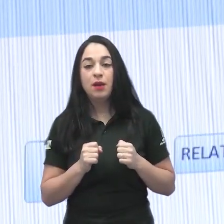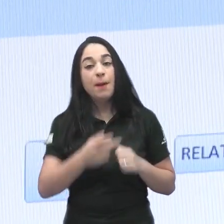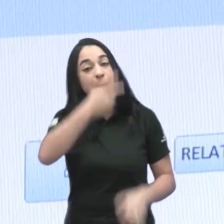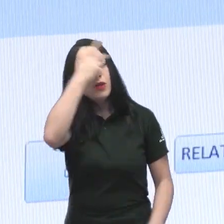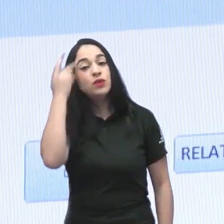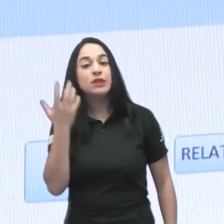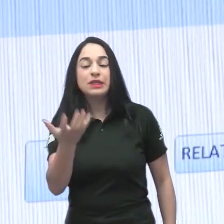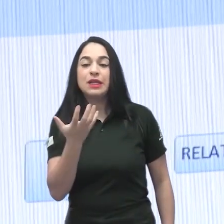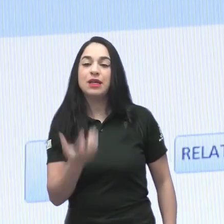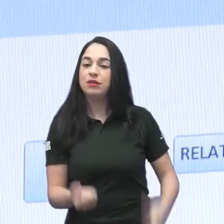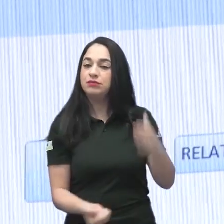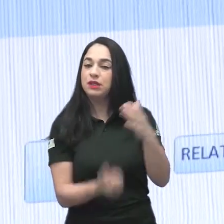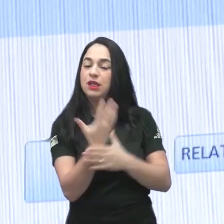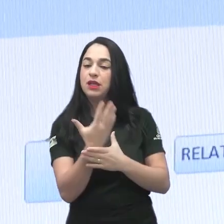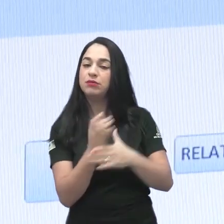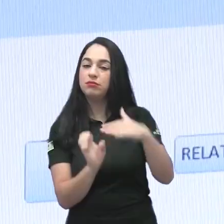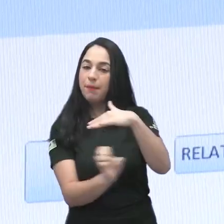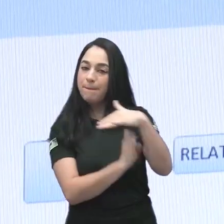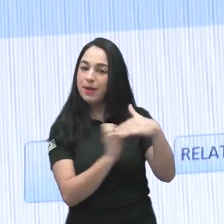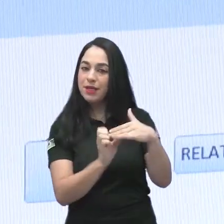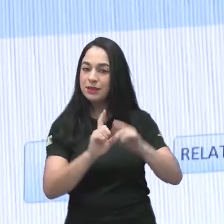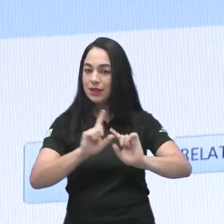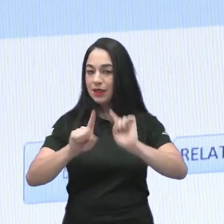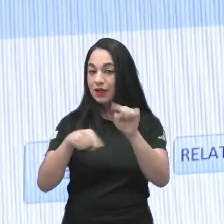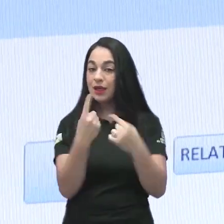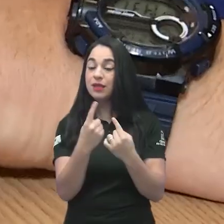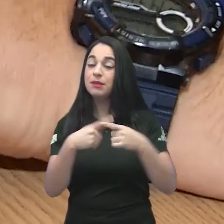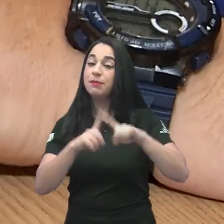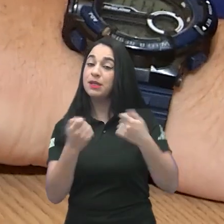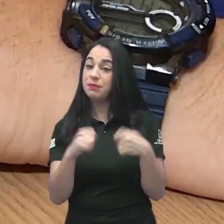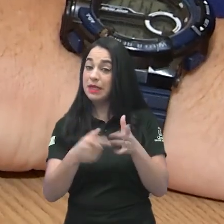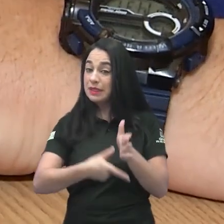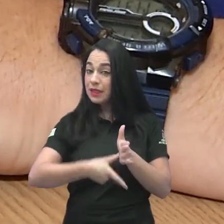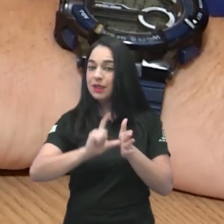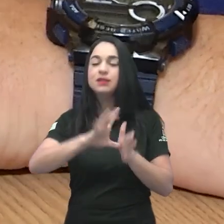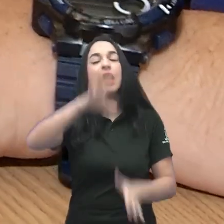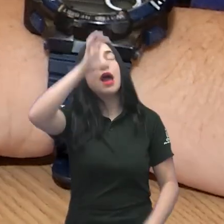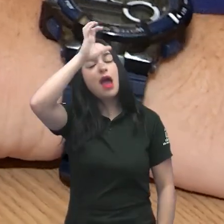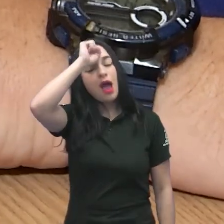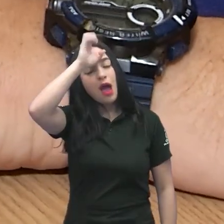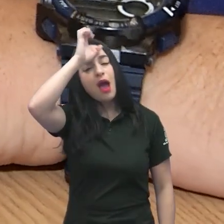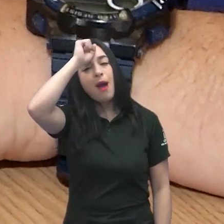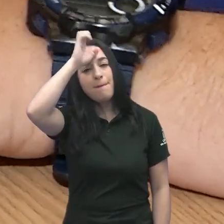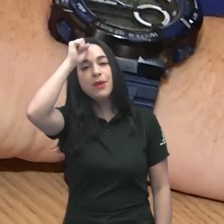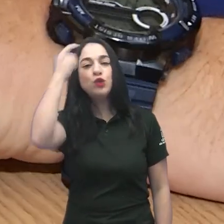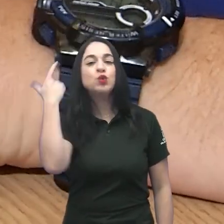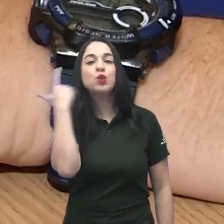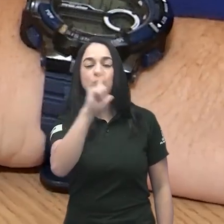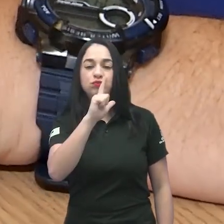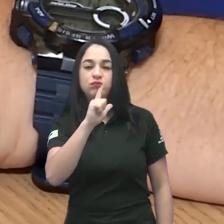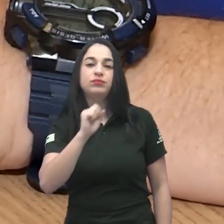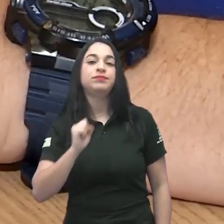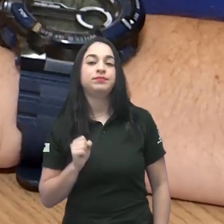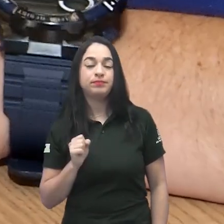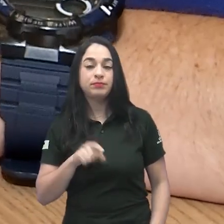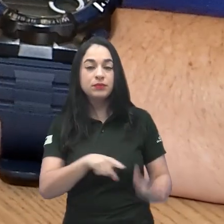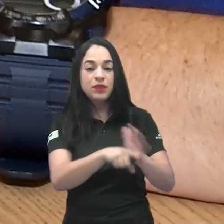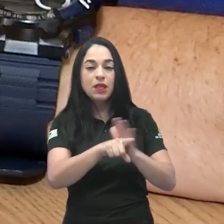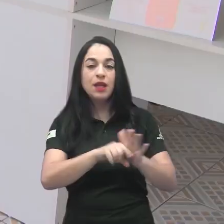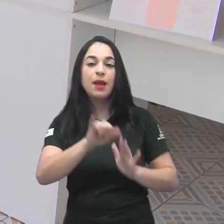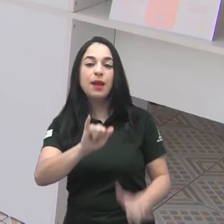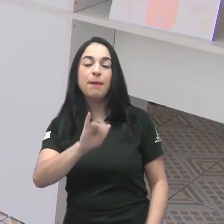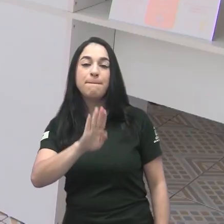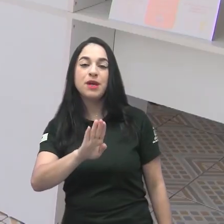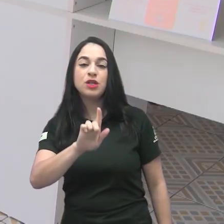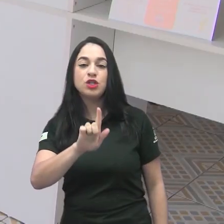primeiro passo para empreendedores que pretendem crescer. Mas é preciso também buscar conhecimento para aumentar as chances de